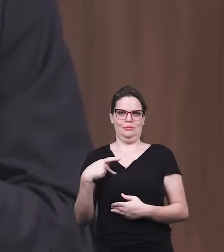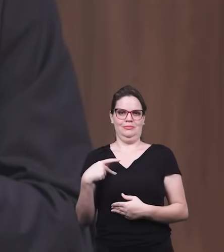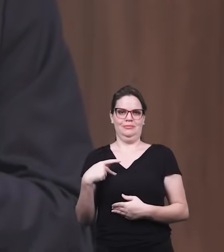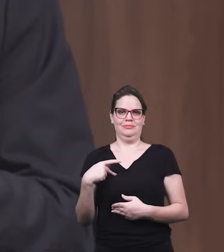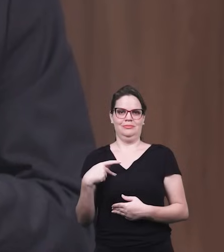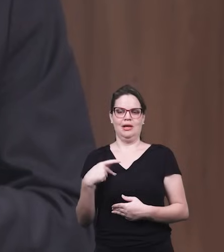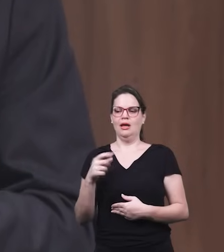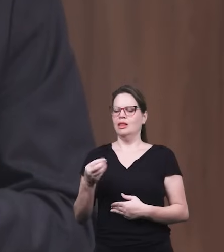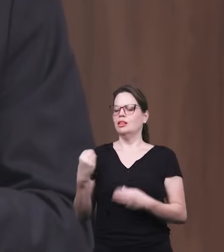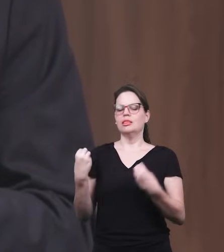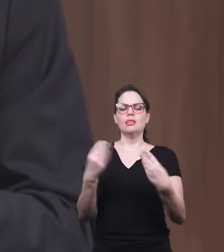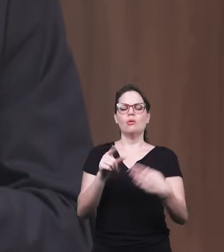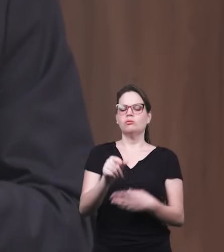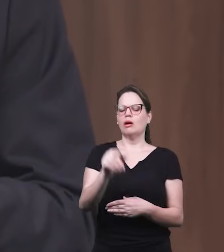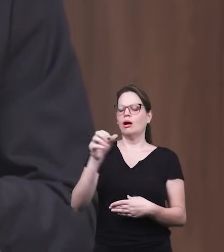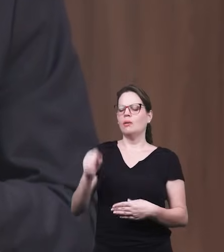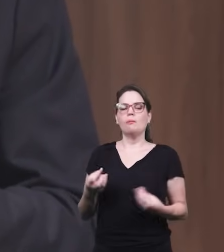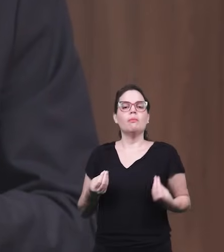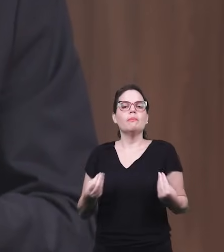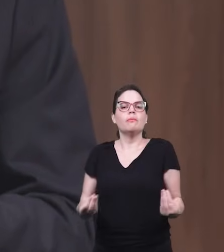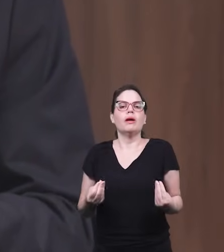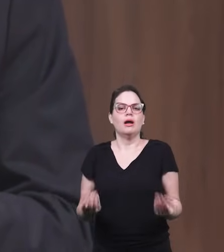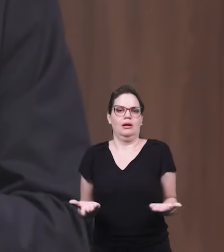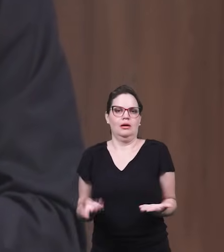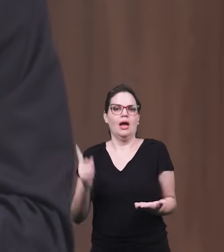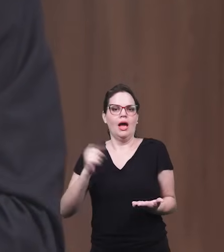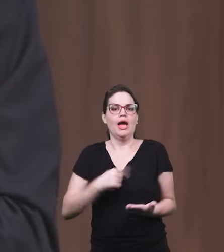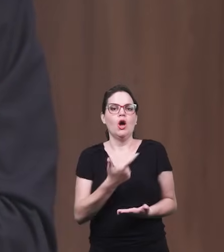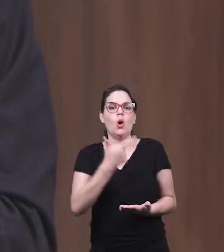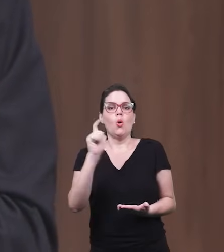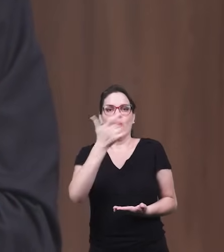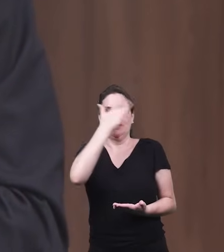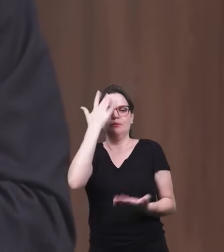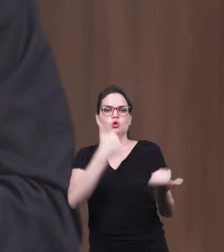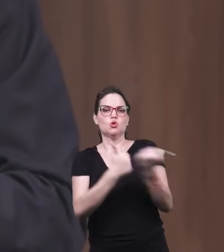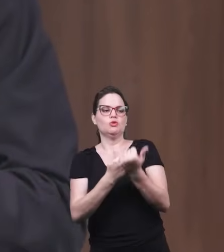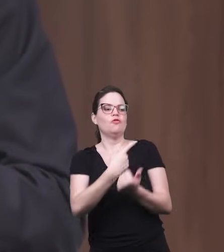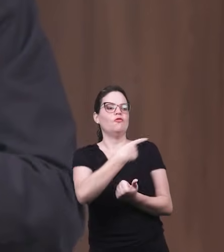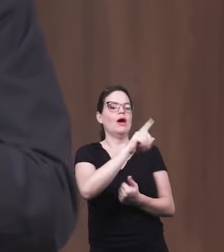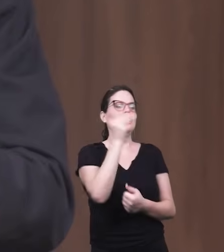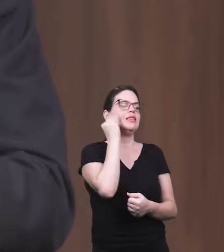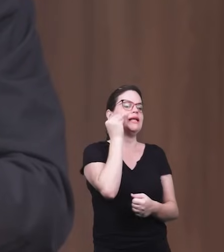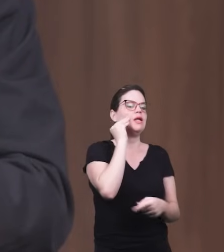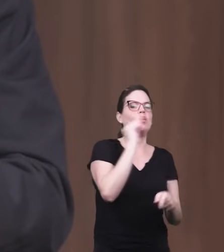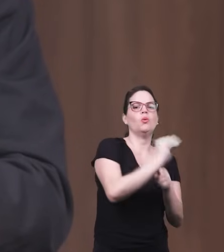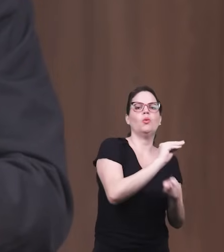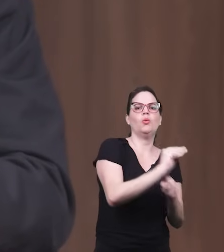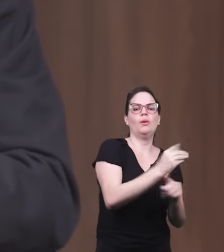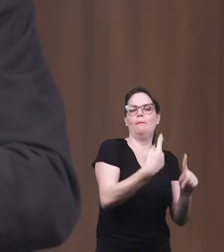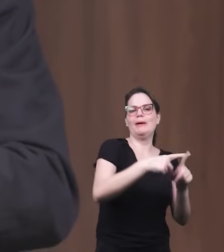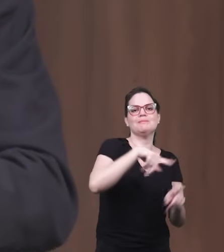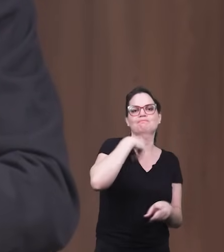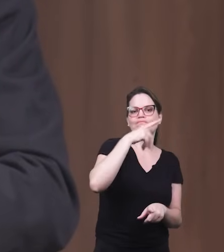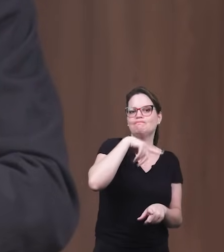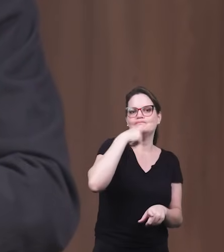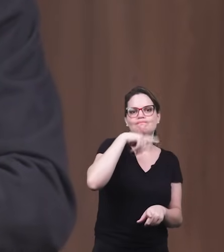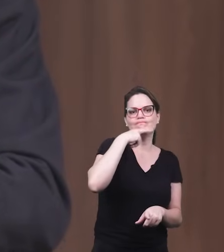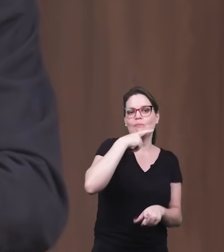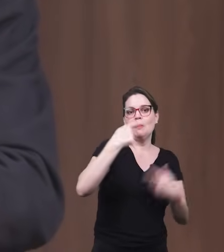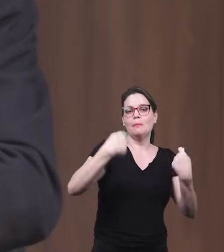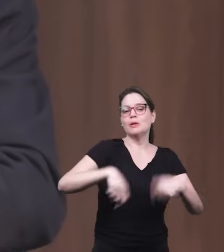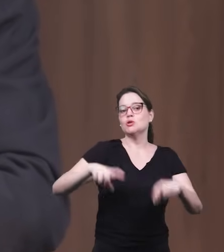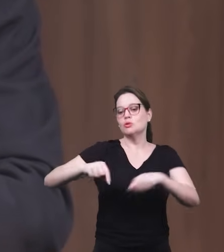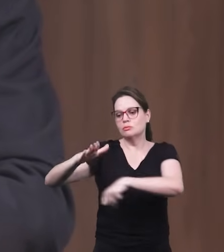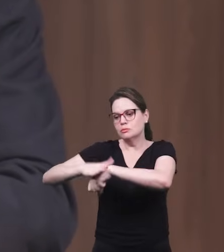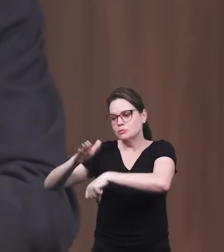que é uma palavra que vem também da parte do Senhor, palavra de sabedoria, da vivência dele, o pastor vai dar uma palavra e naquele conselho pastoral